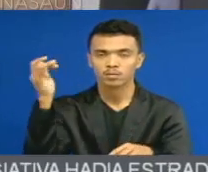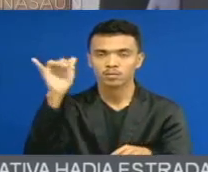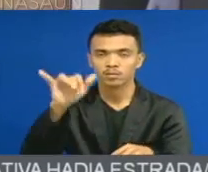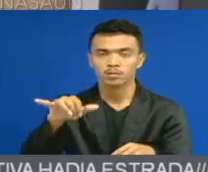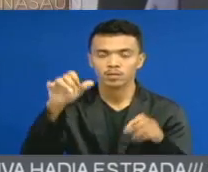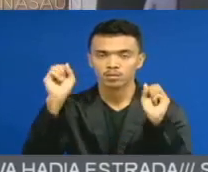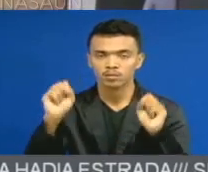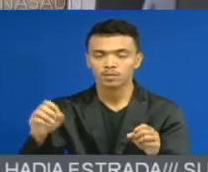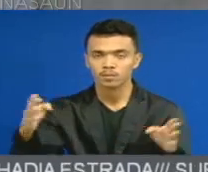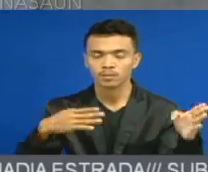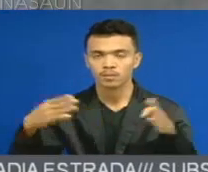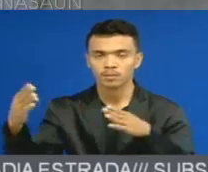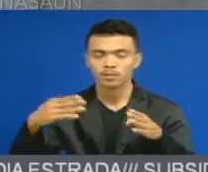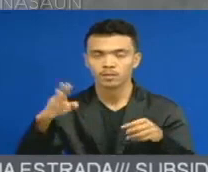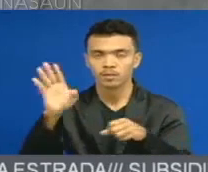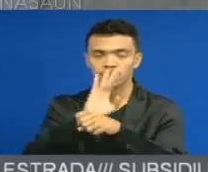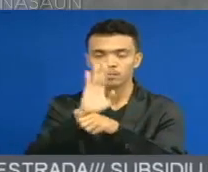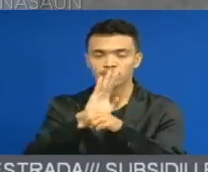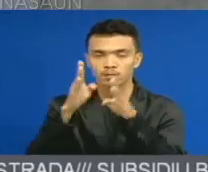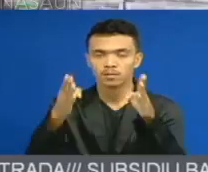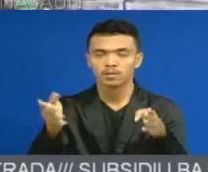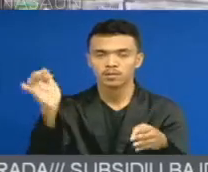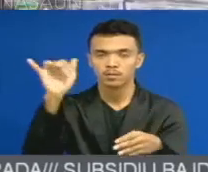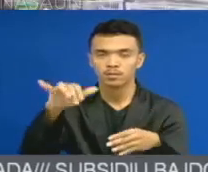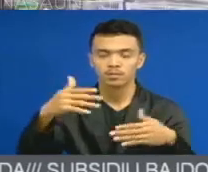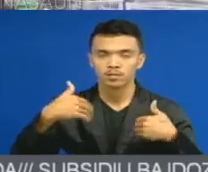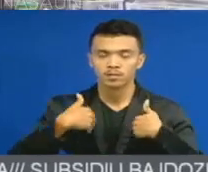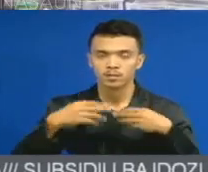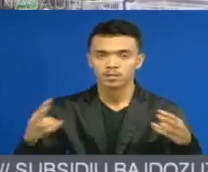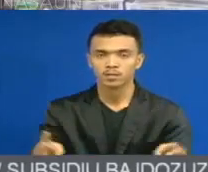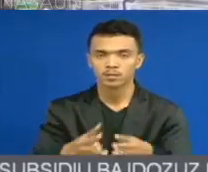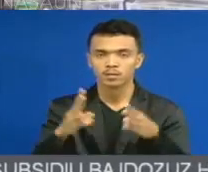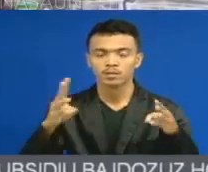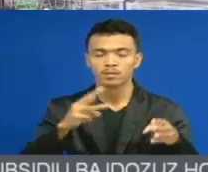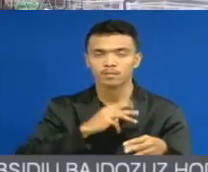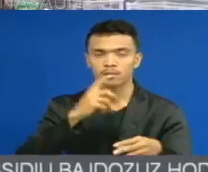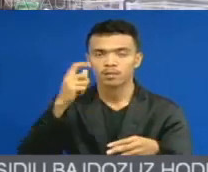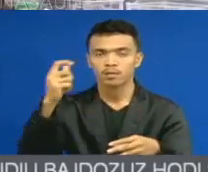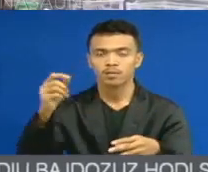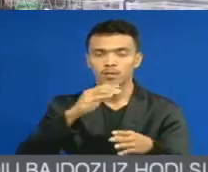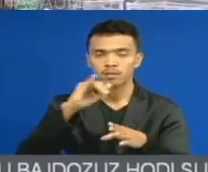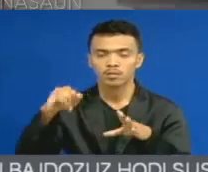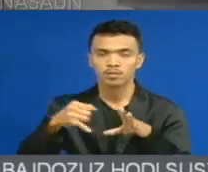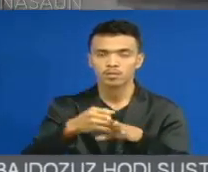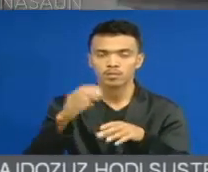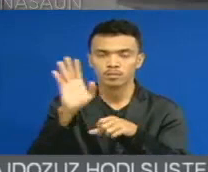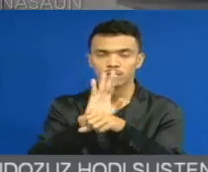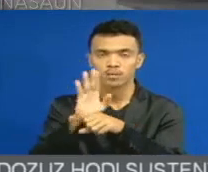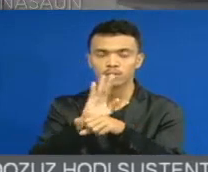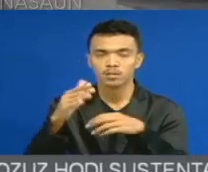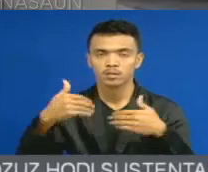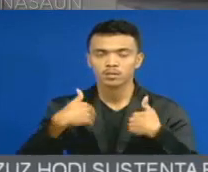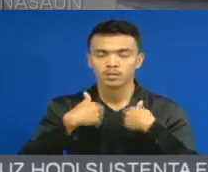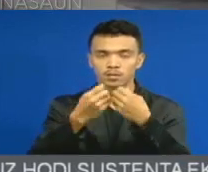Atu bele mobiliza negociante ambulante Sira e a estrada protocolo Manatuto Atu concentra atividade de negócio Roto e